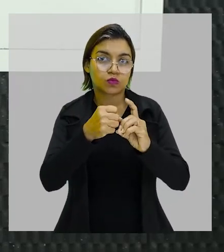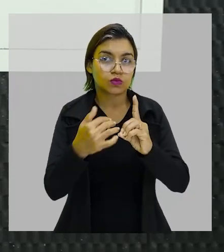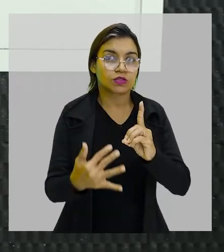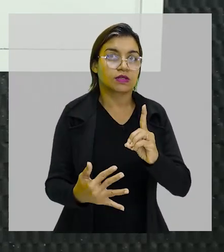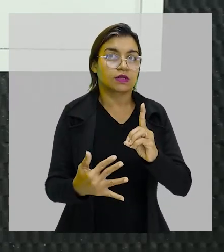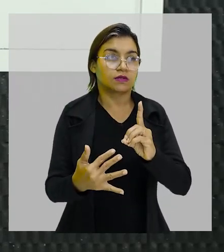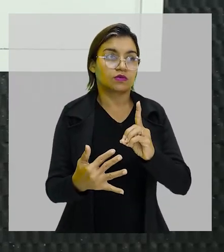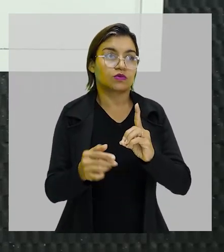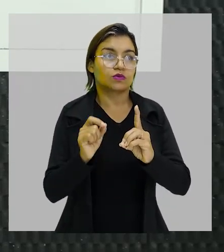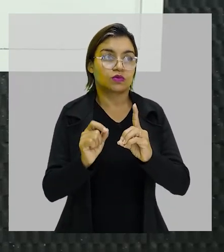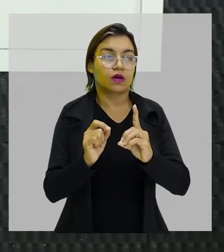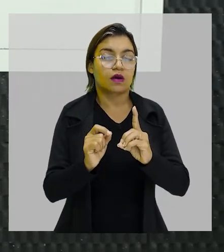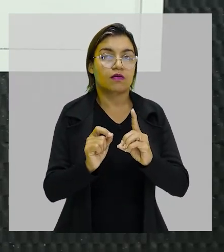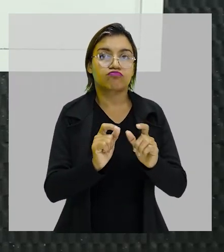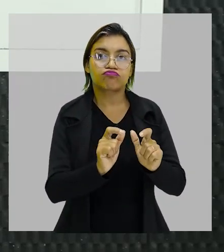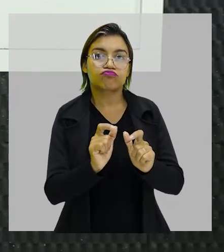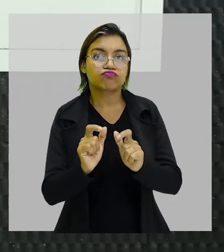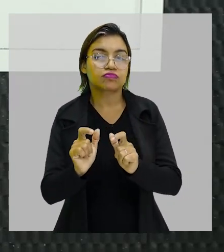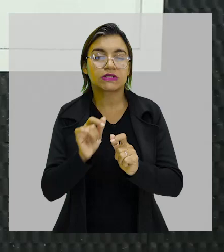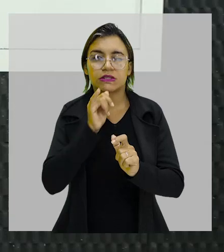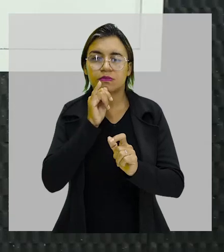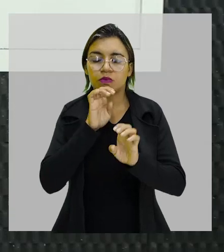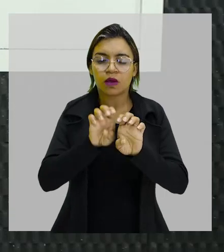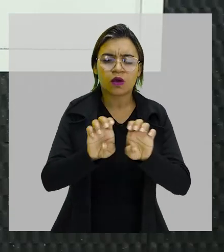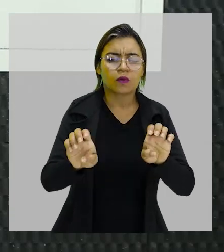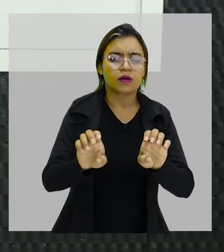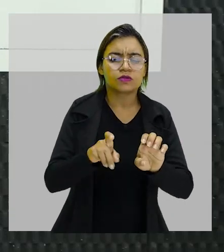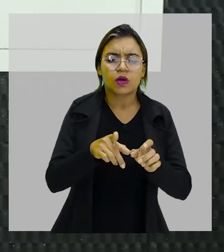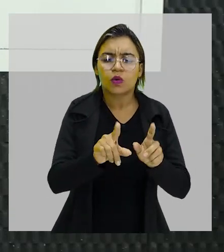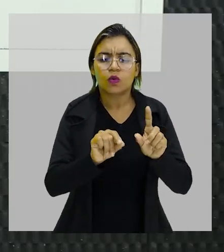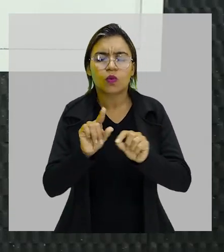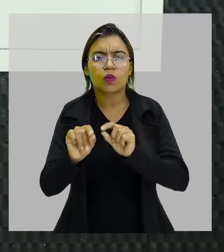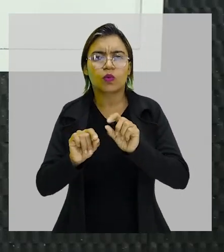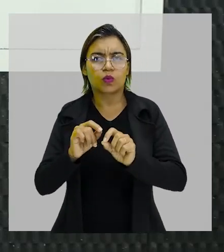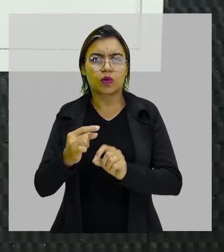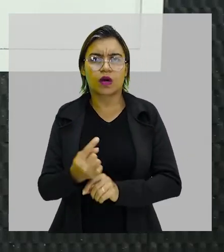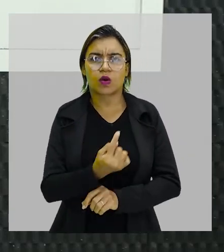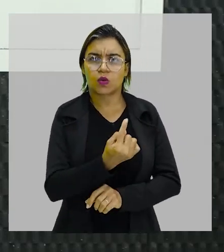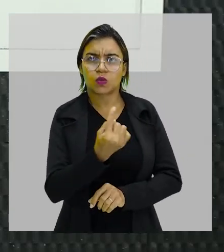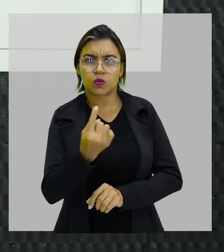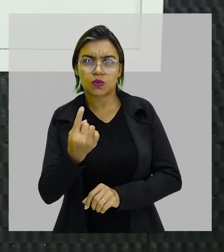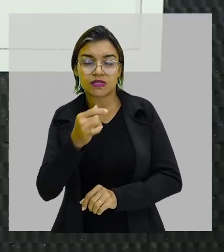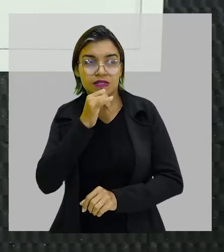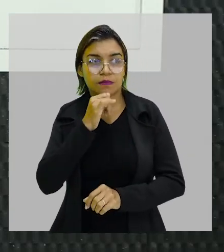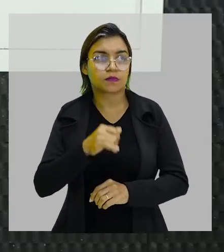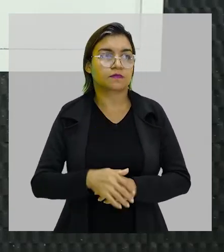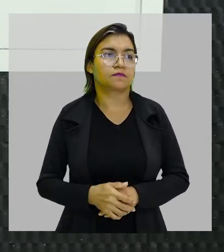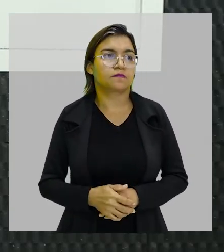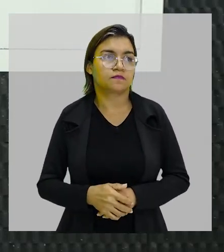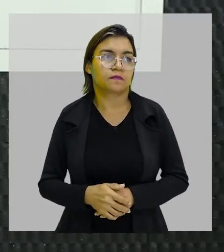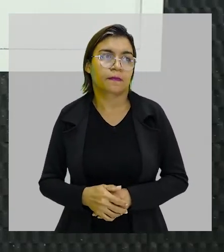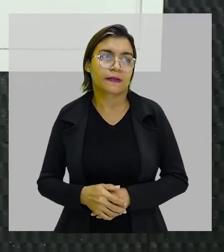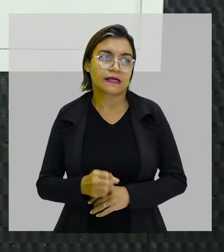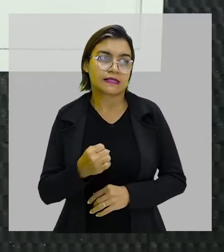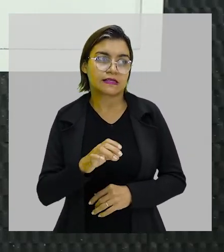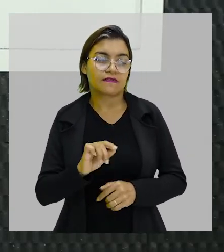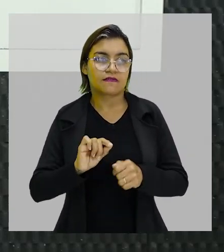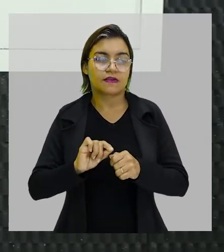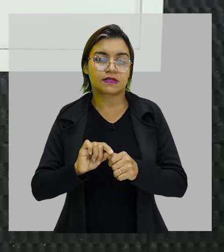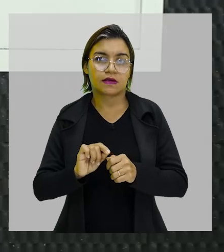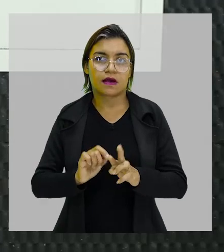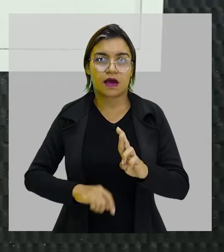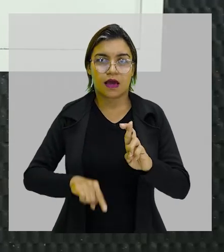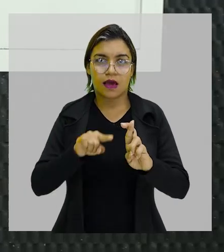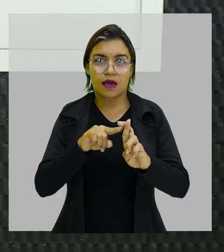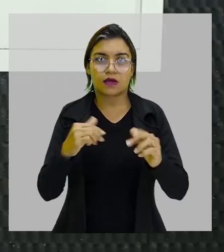onde estão as suas respectivas unidades. Por exemplo, você vai fazer, ó, no lugar do